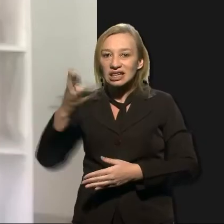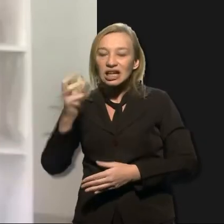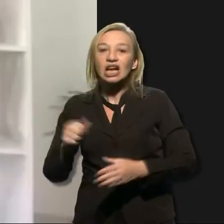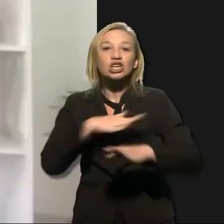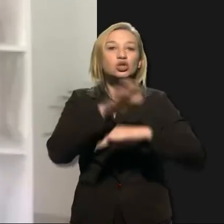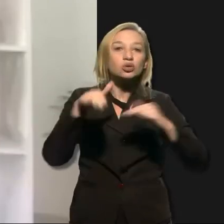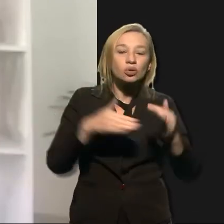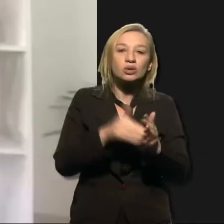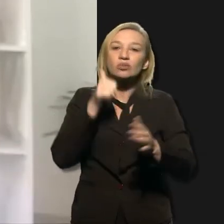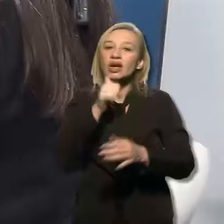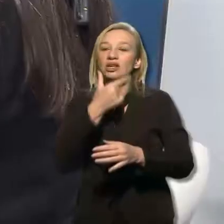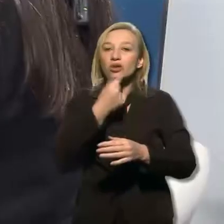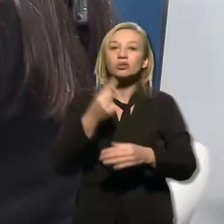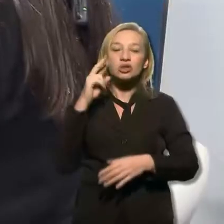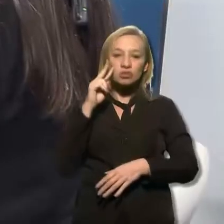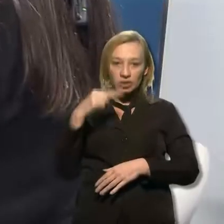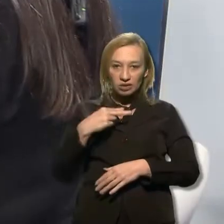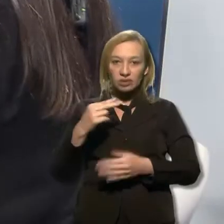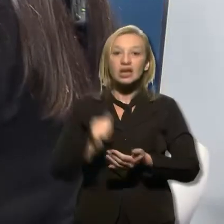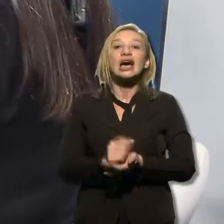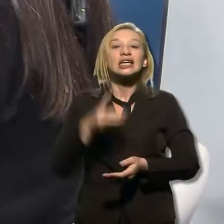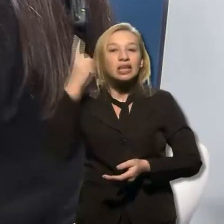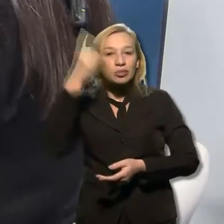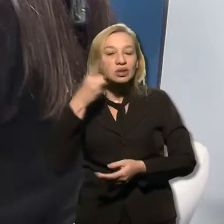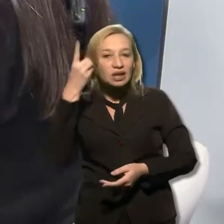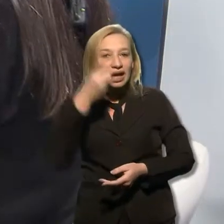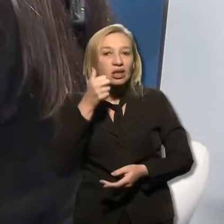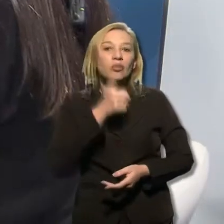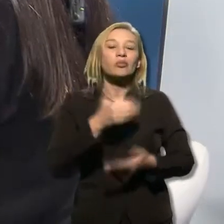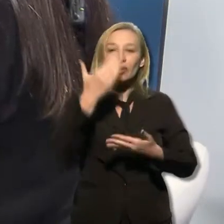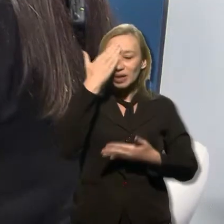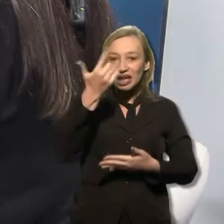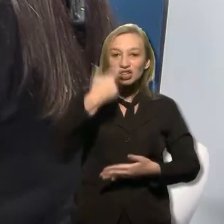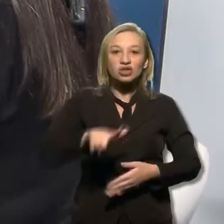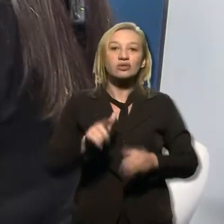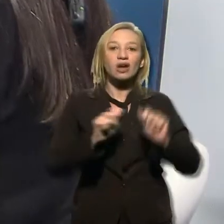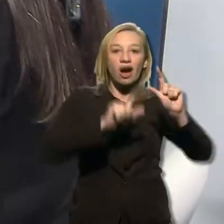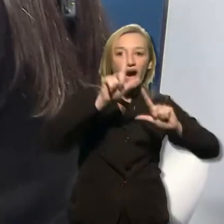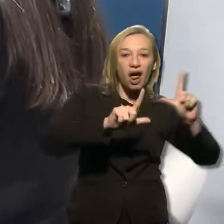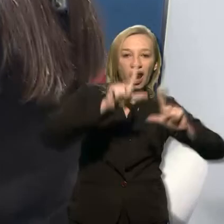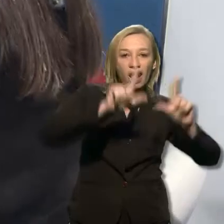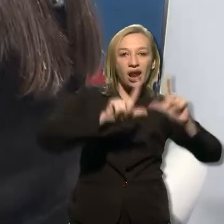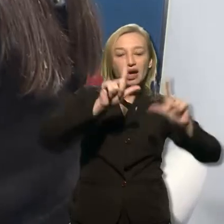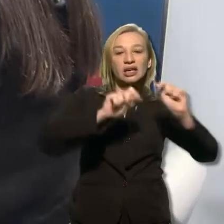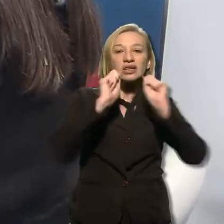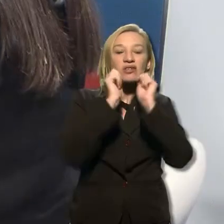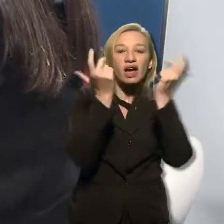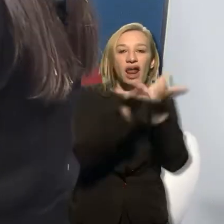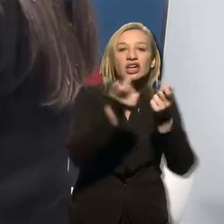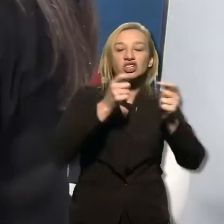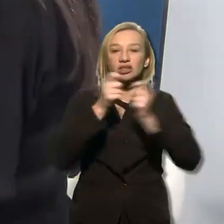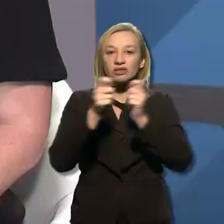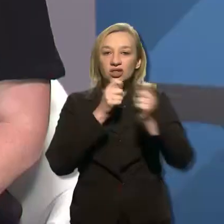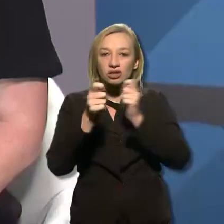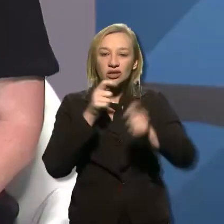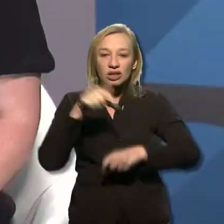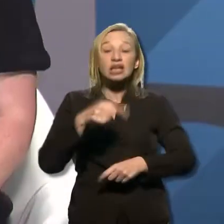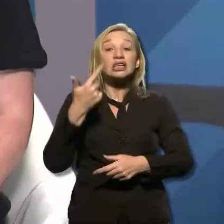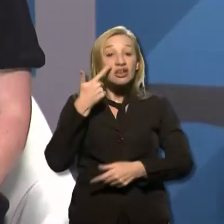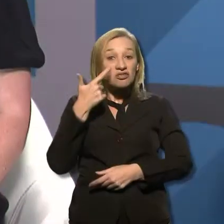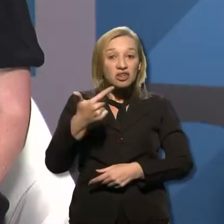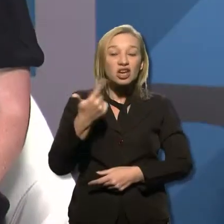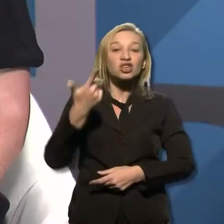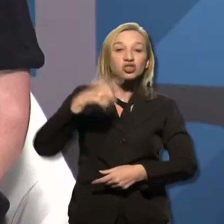Muito obrigada, Natália, e obrigada a todos aqueles e aquelas que puderam nos assistir. Deputada, muito obrigada mais uma vez. O